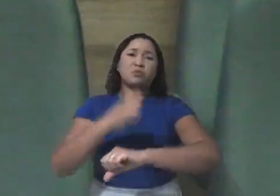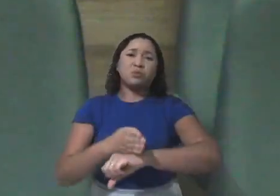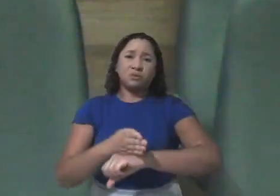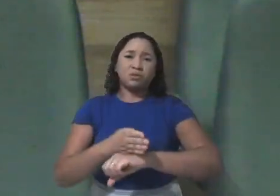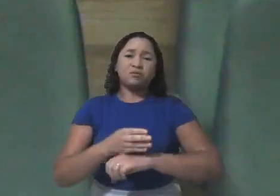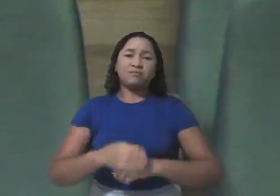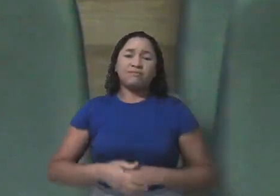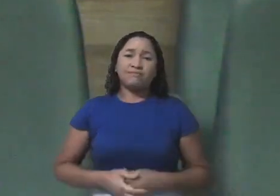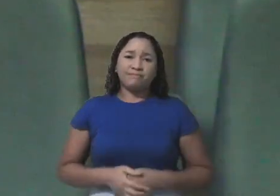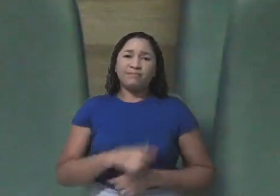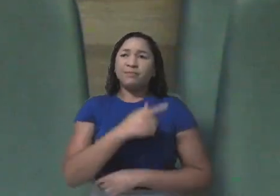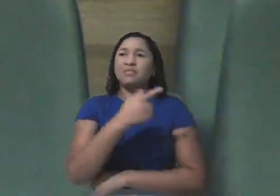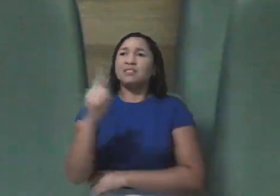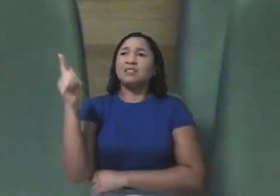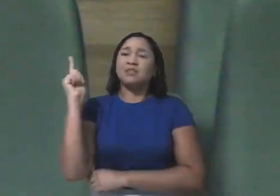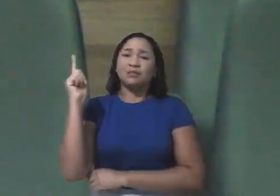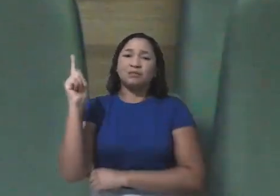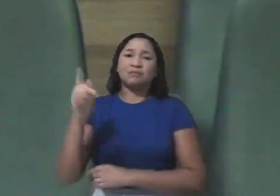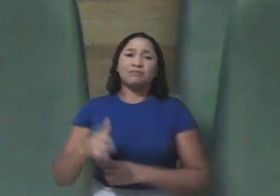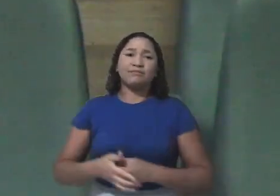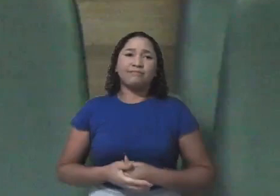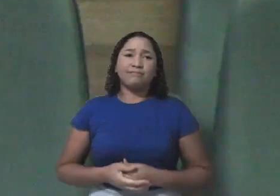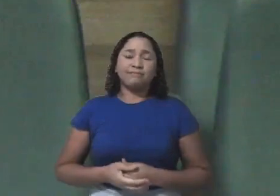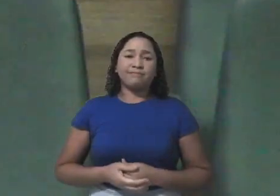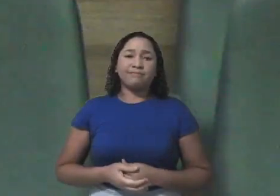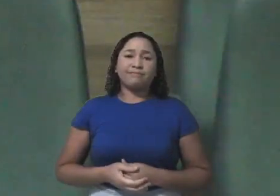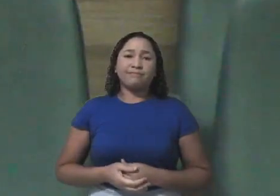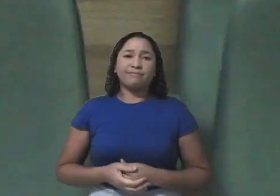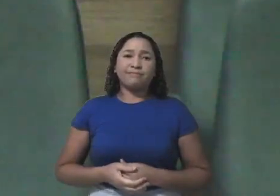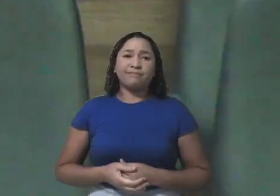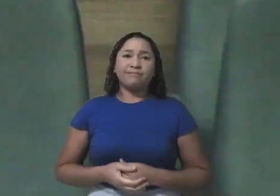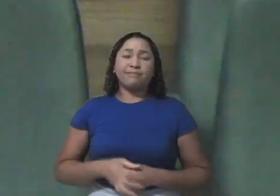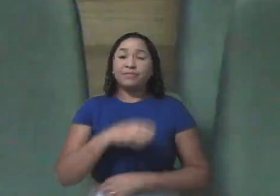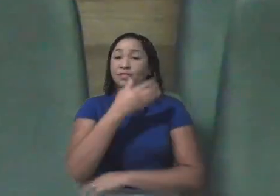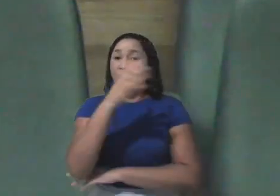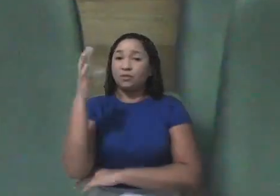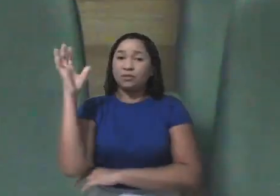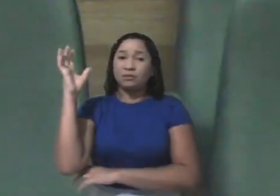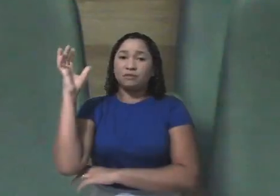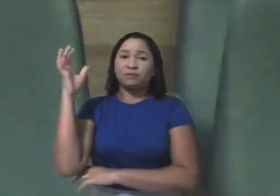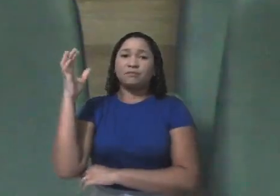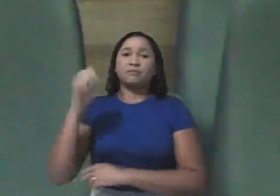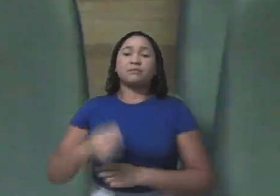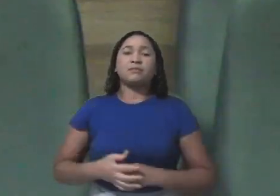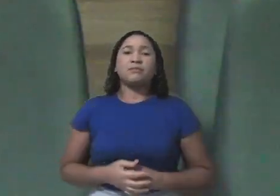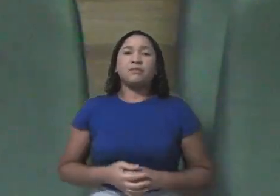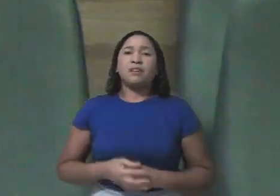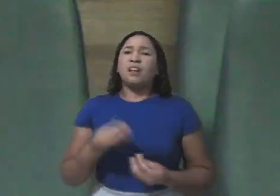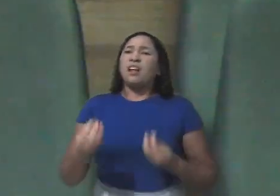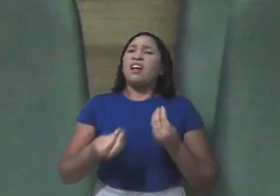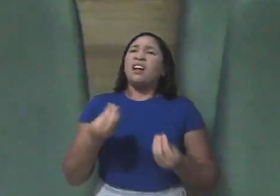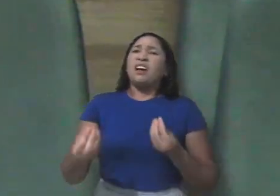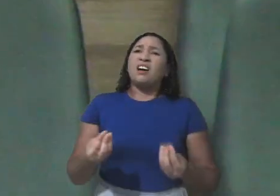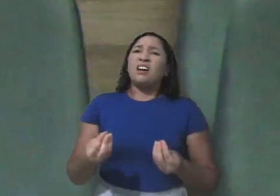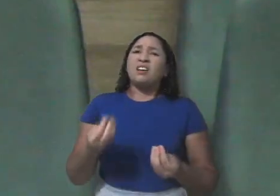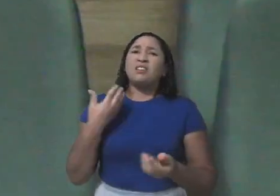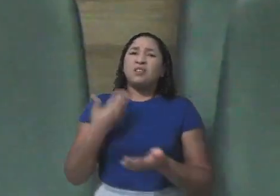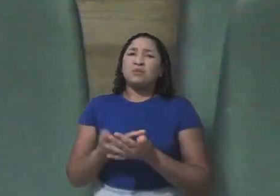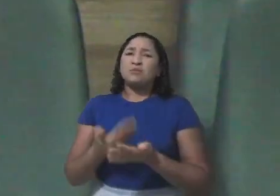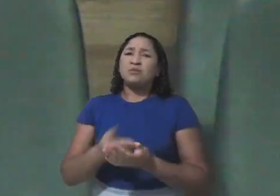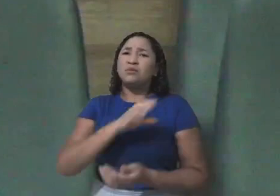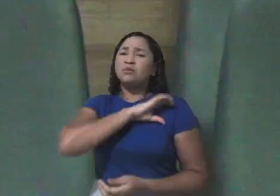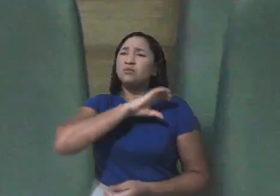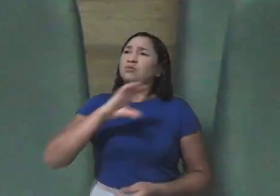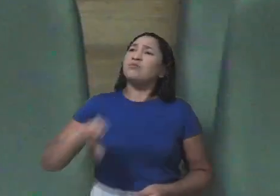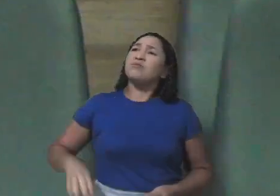Eu preciso saber quem é Cristo. Quem é esse Cristo que vai descer no monte das oliveiras? Onde é que eu estudo esse Cristo? Eu estudo em uma